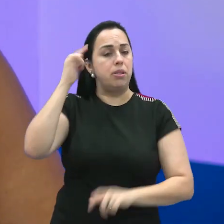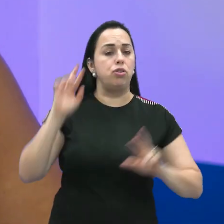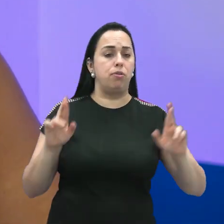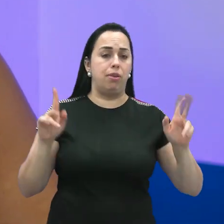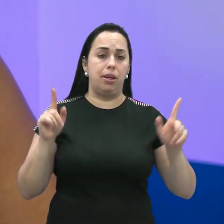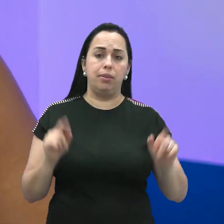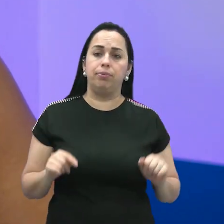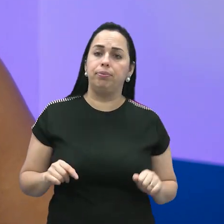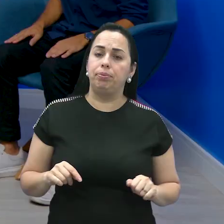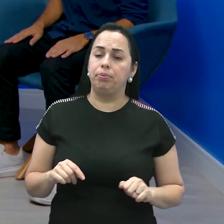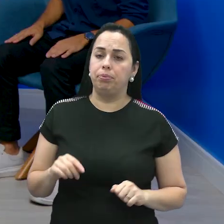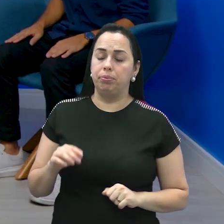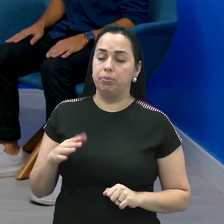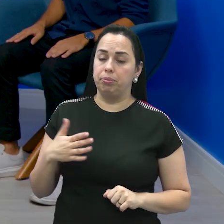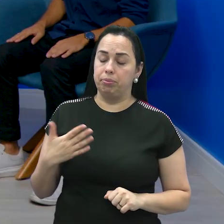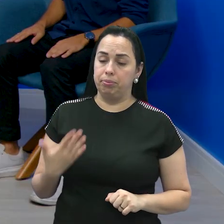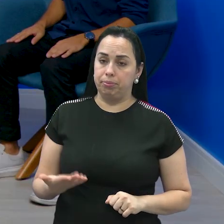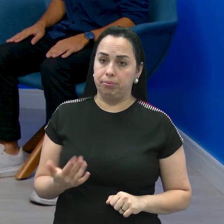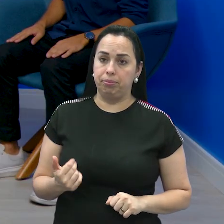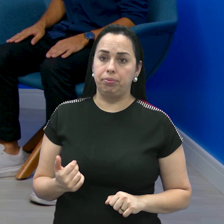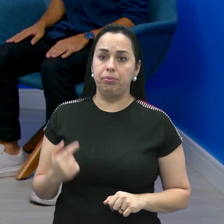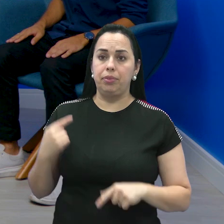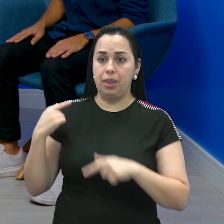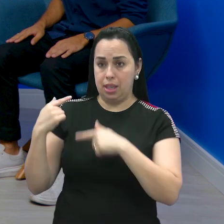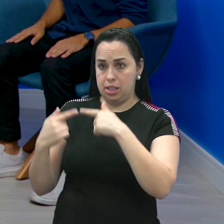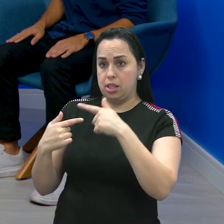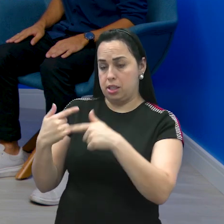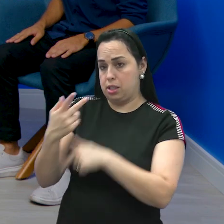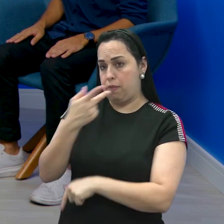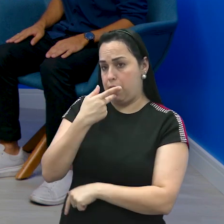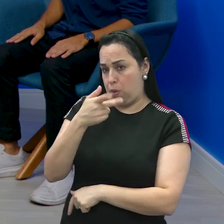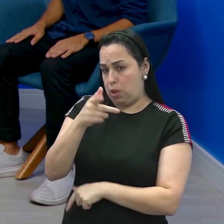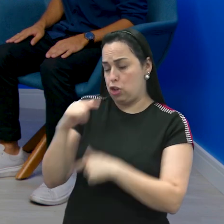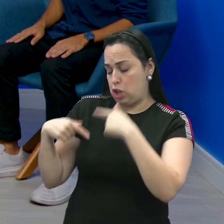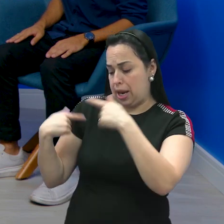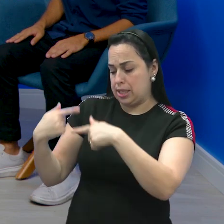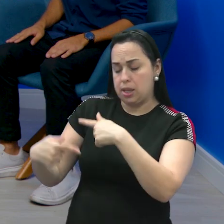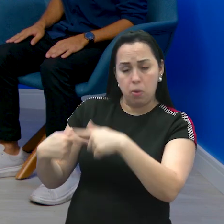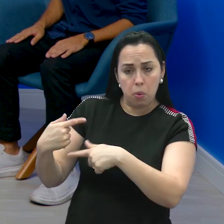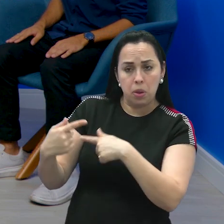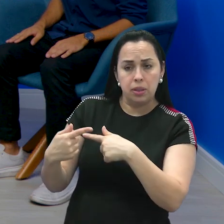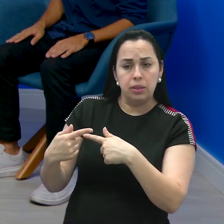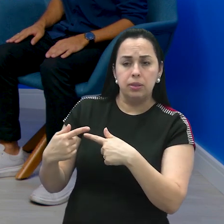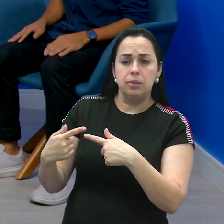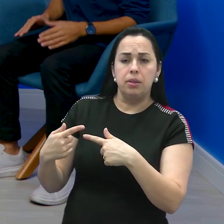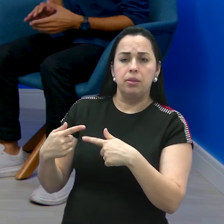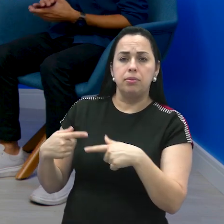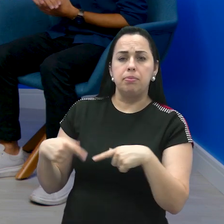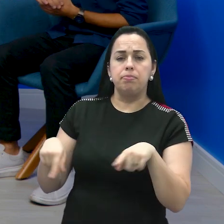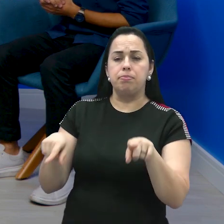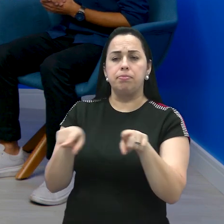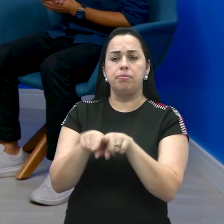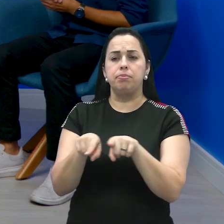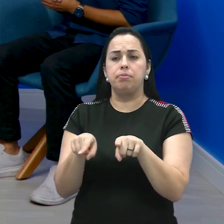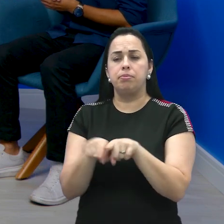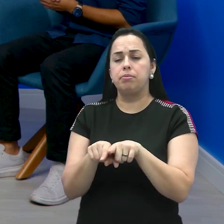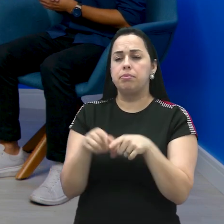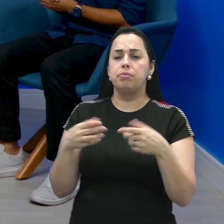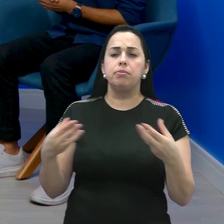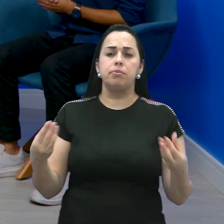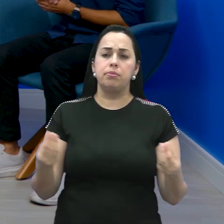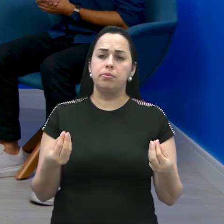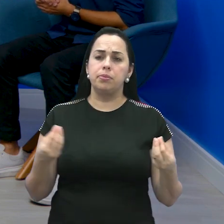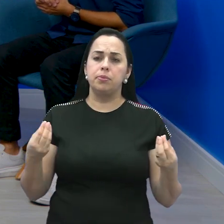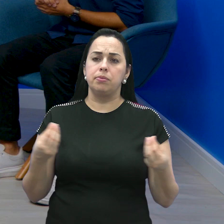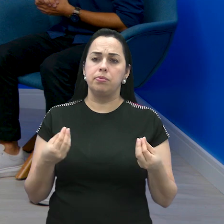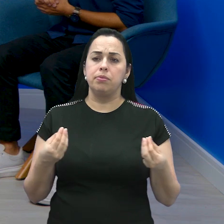diferente. E tem essa questão da geração que você está comentando, também uma questão aí voltada